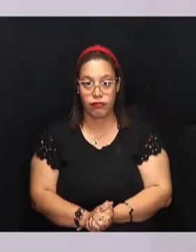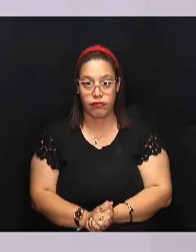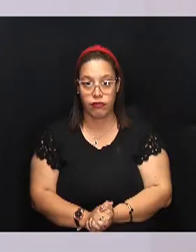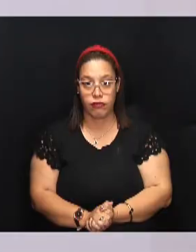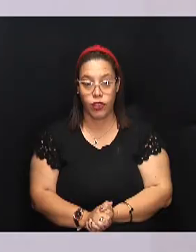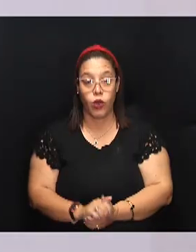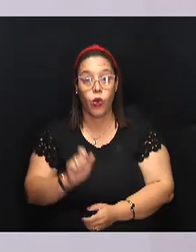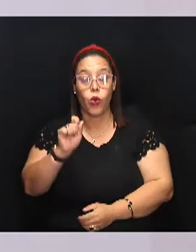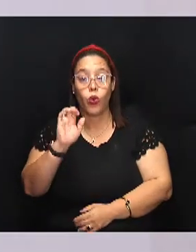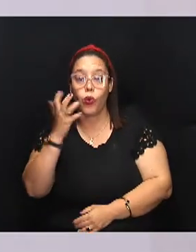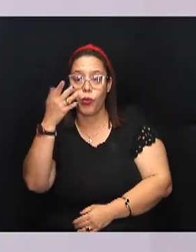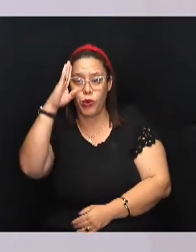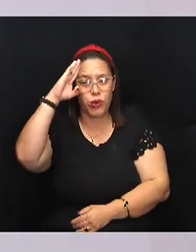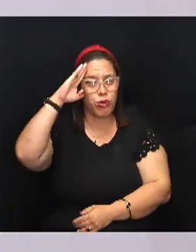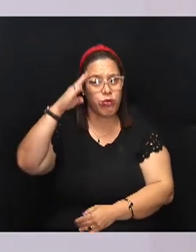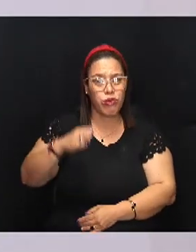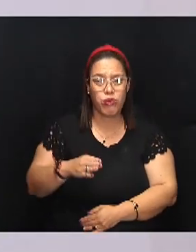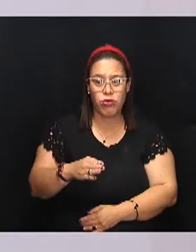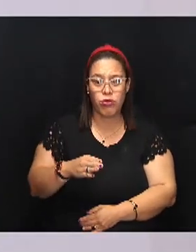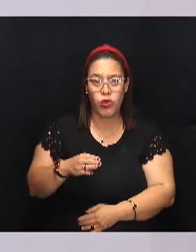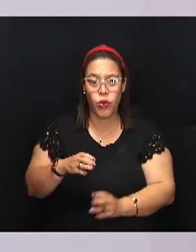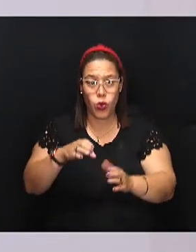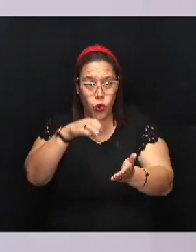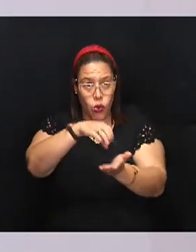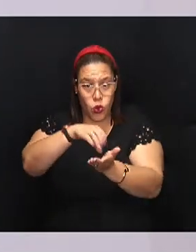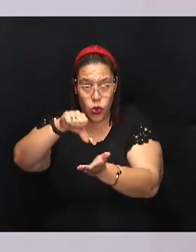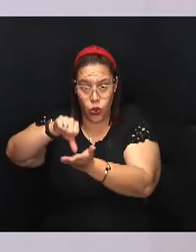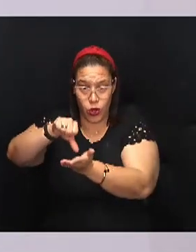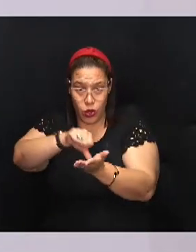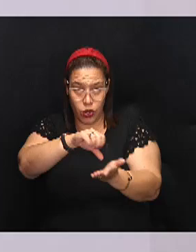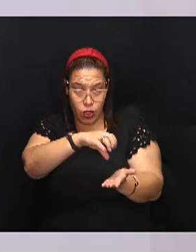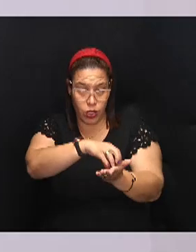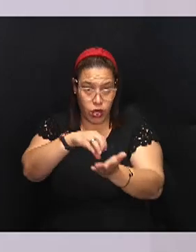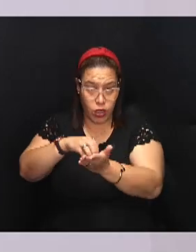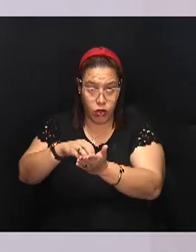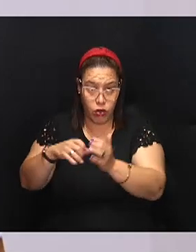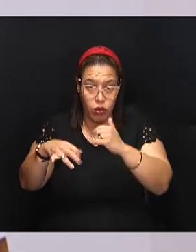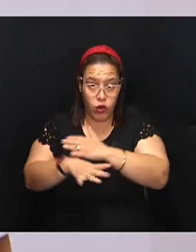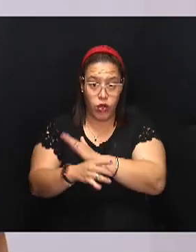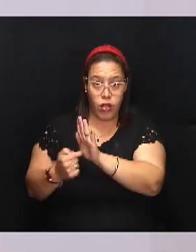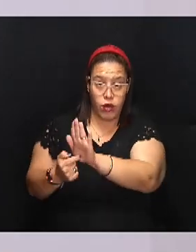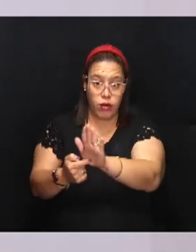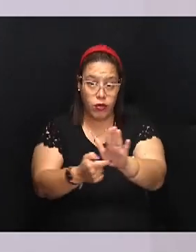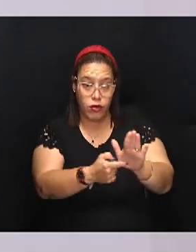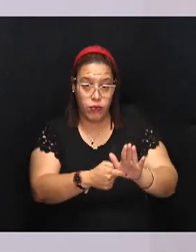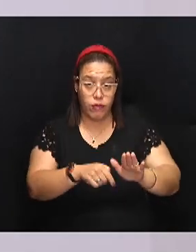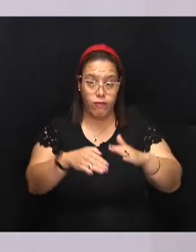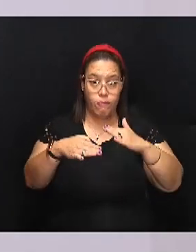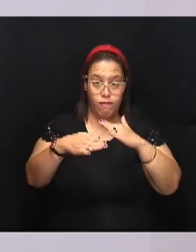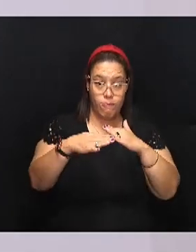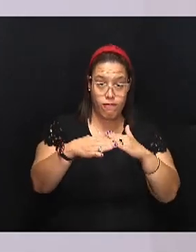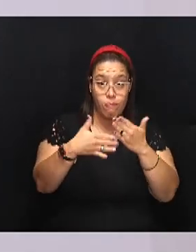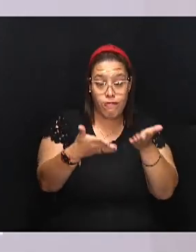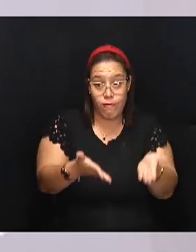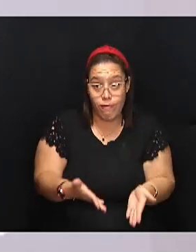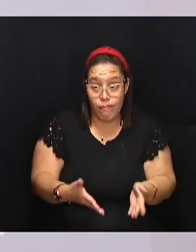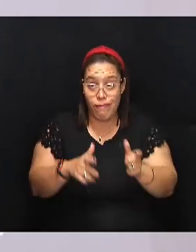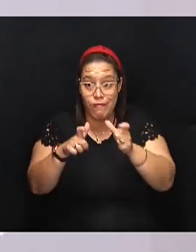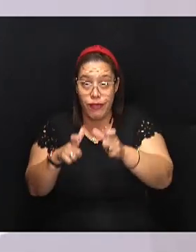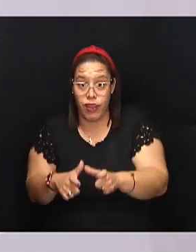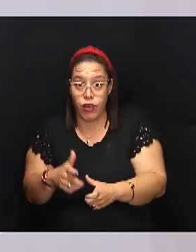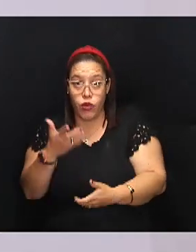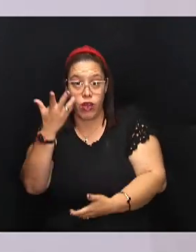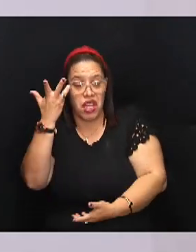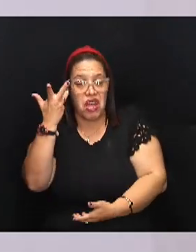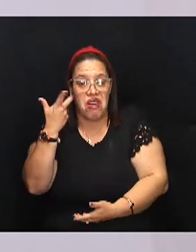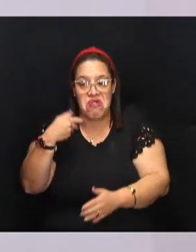Isso acontece principalmente porque os centros urbanos estão cada vez mais aparecendo na casa deles. E aí, às vezes, um local que ele estava